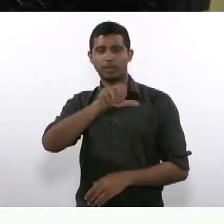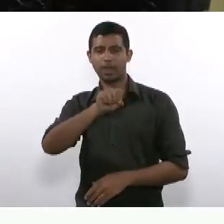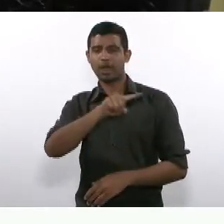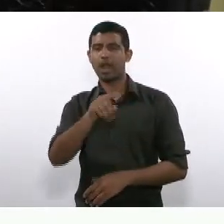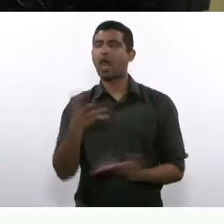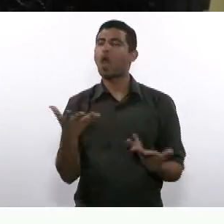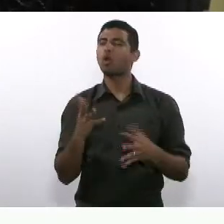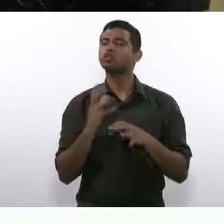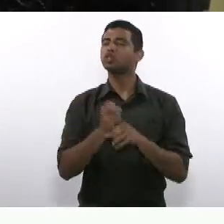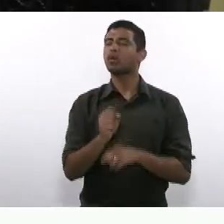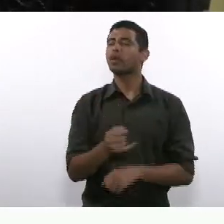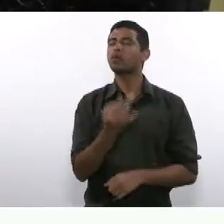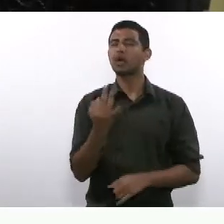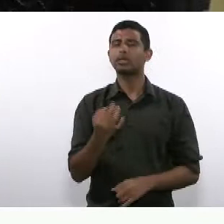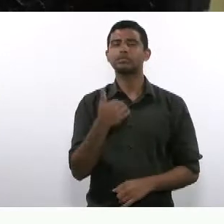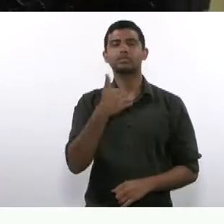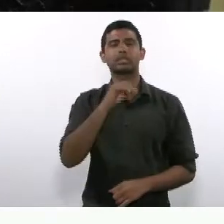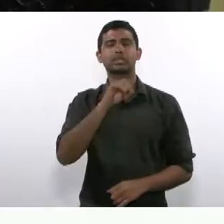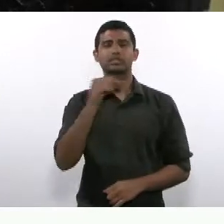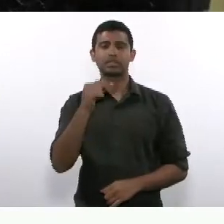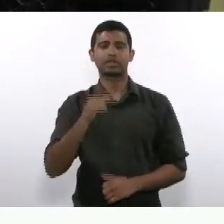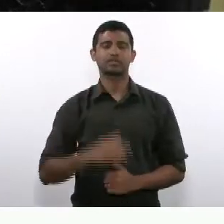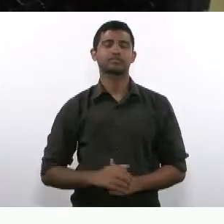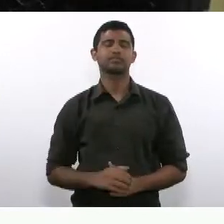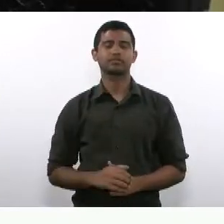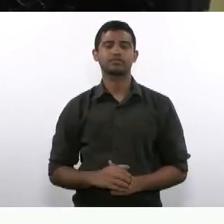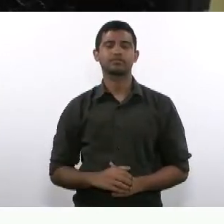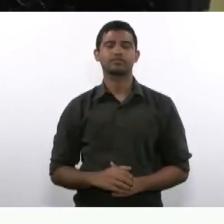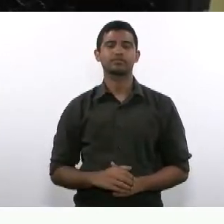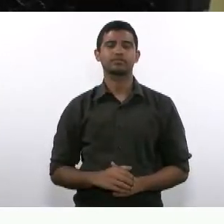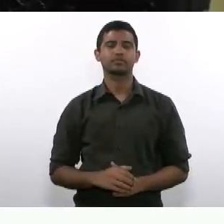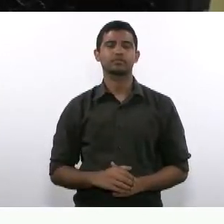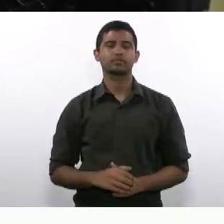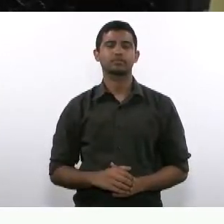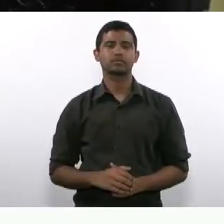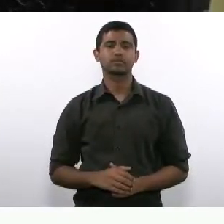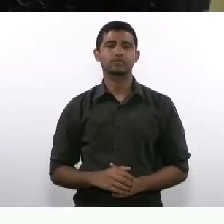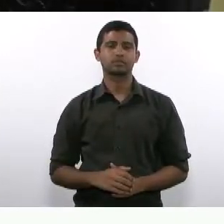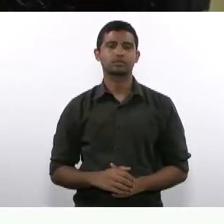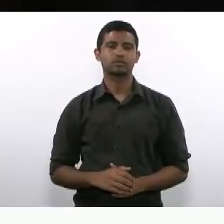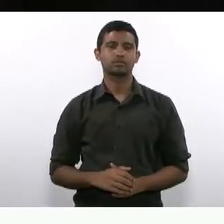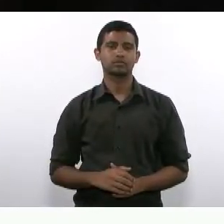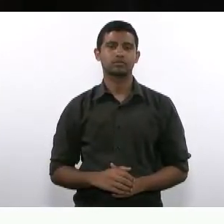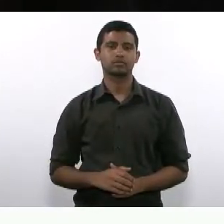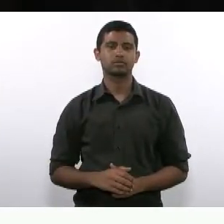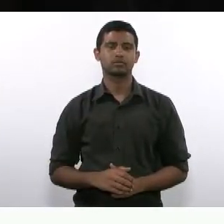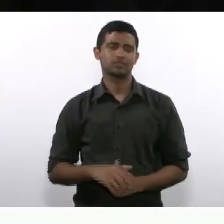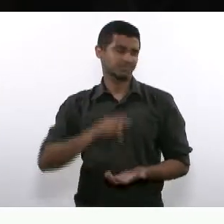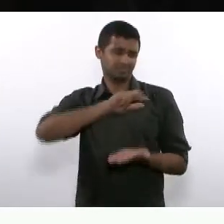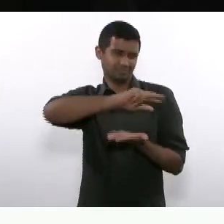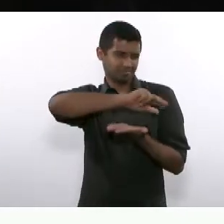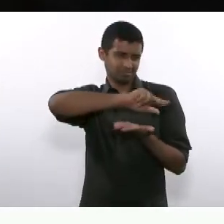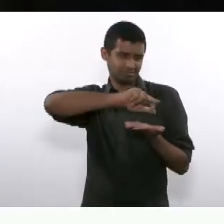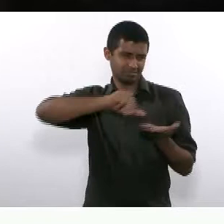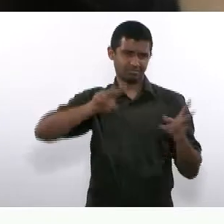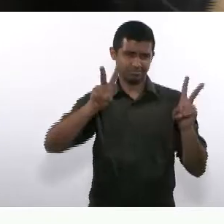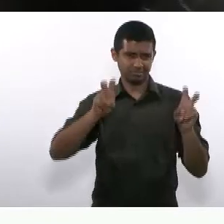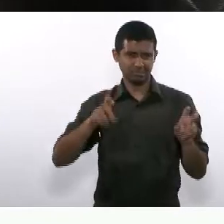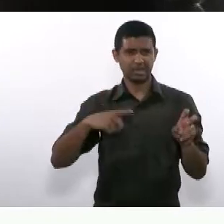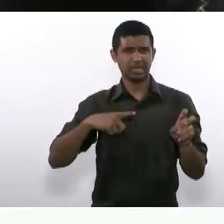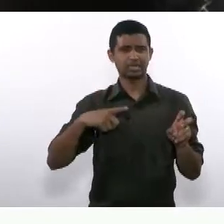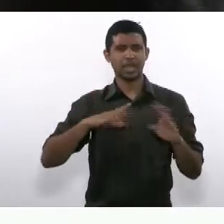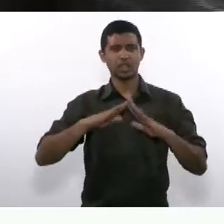107. 107. E consiste em quê? Vamos fazer várias modalidades. Escola de